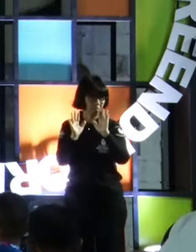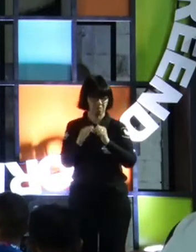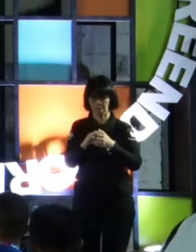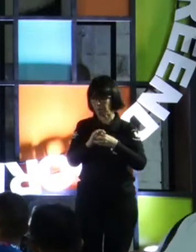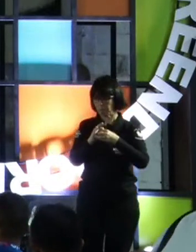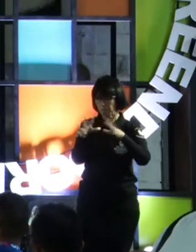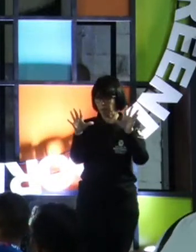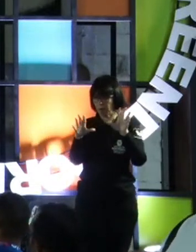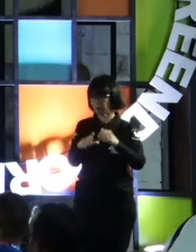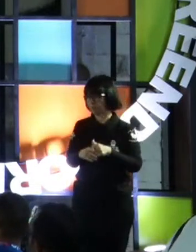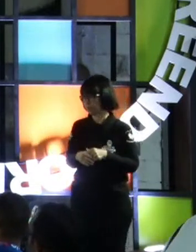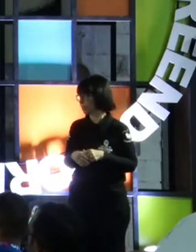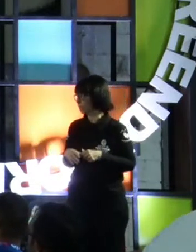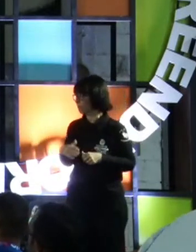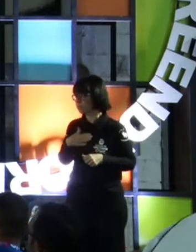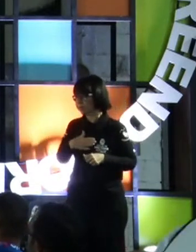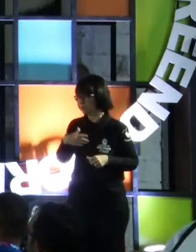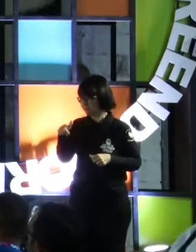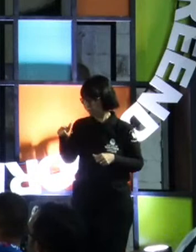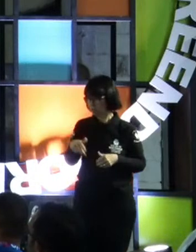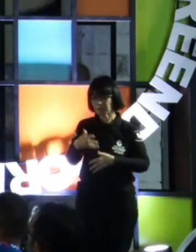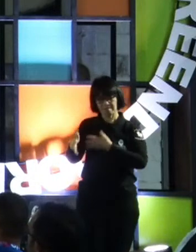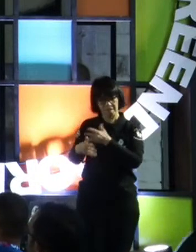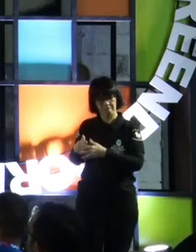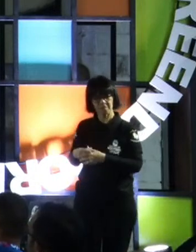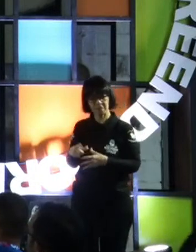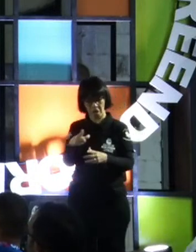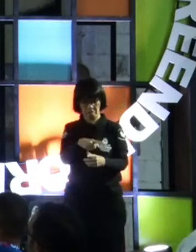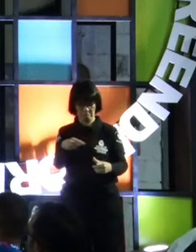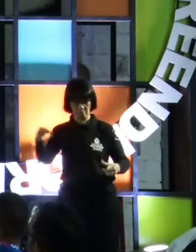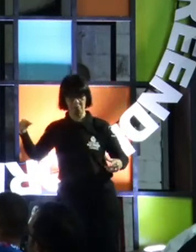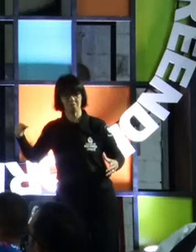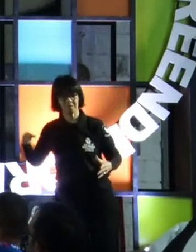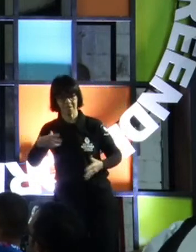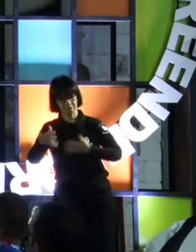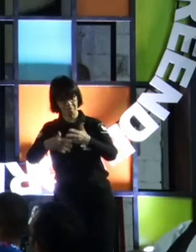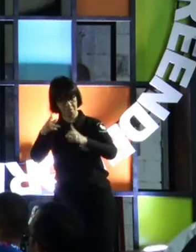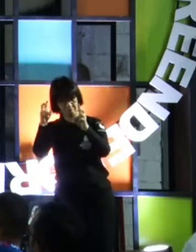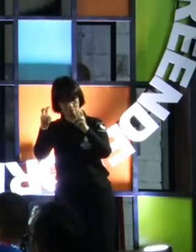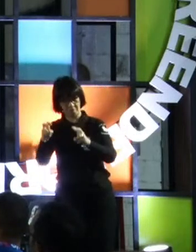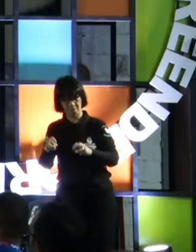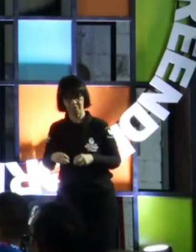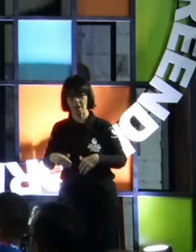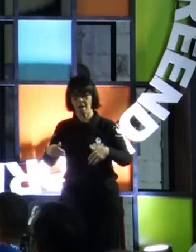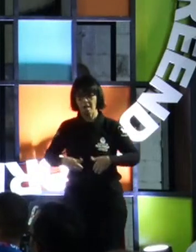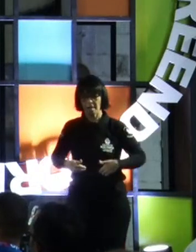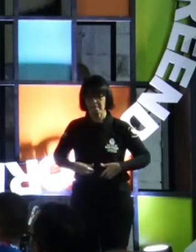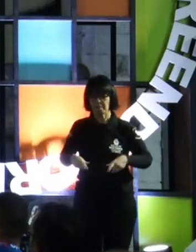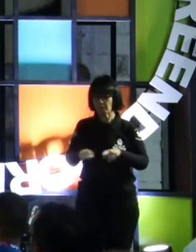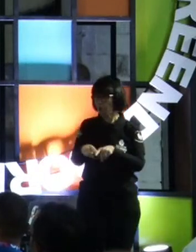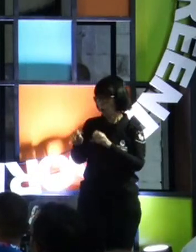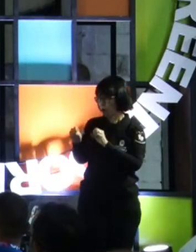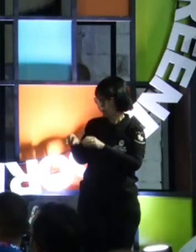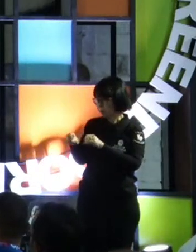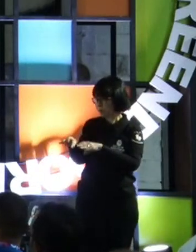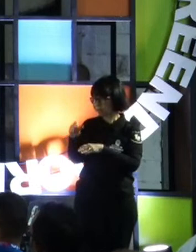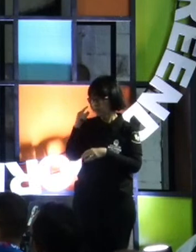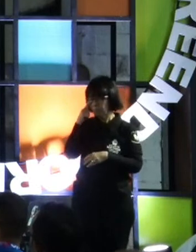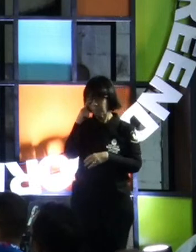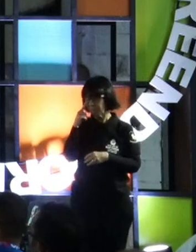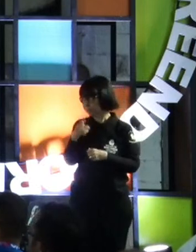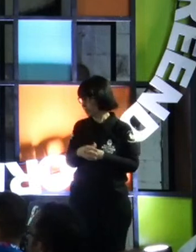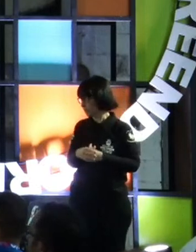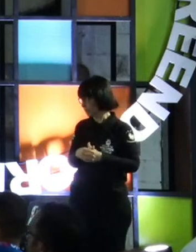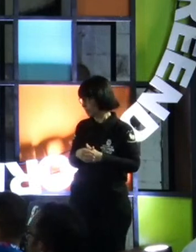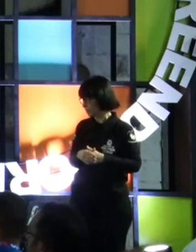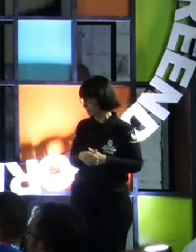E, enfim, gostei da tua intervenção aí, que já puxou um gancho aí para avançar. Fome e educação. Alguém mais? Tem tempo? Acabou. Encerramos